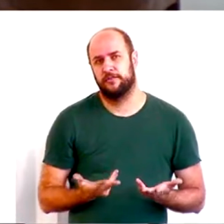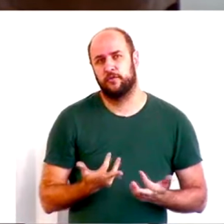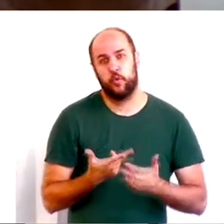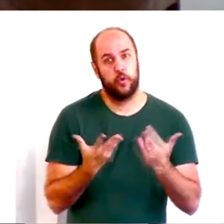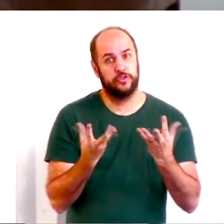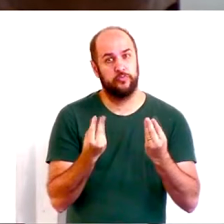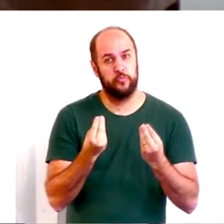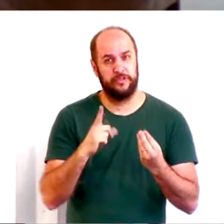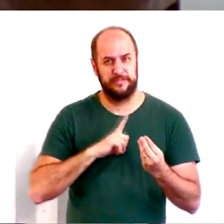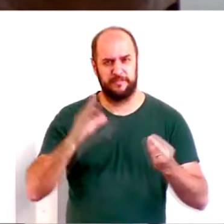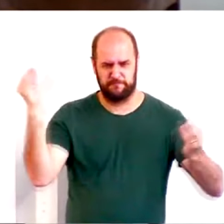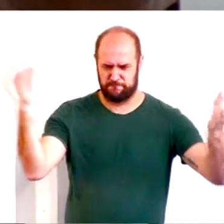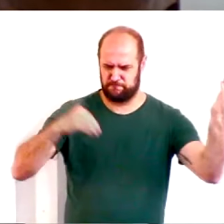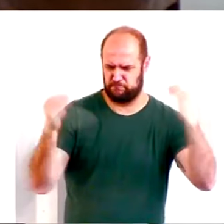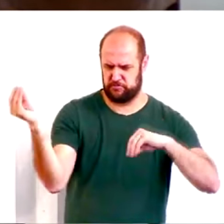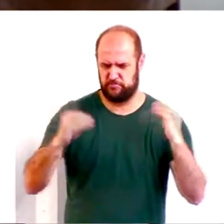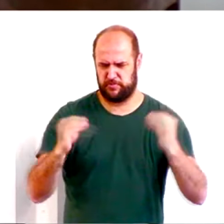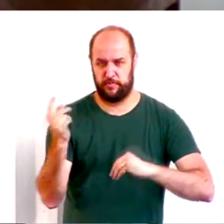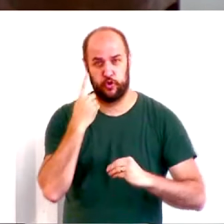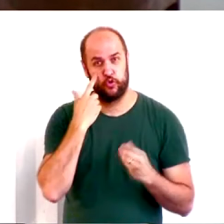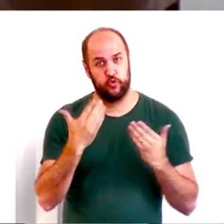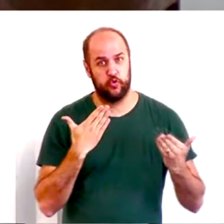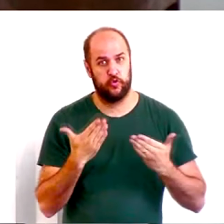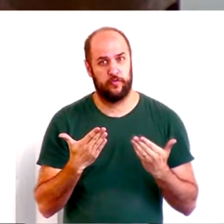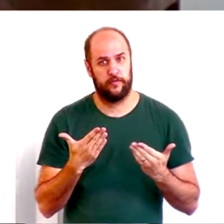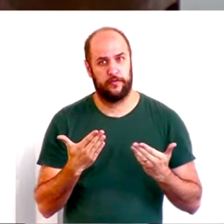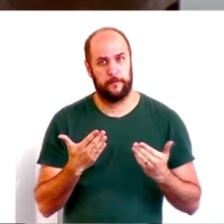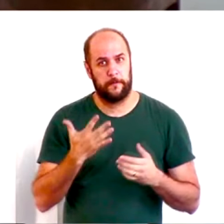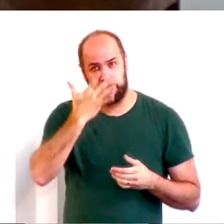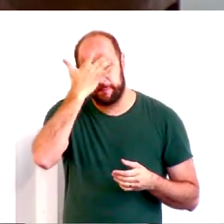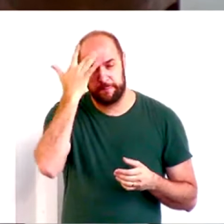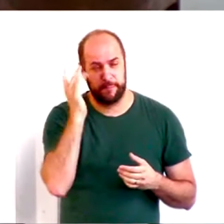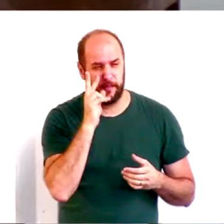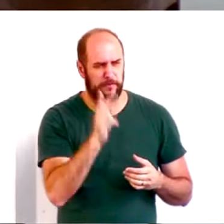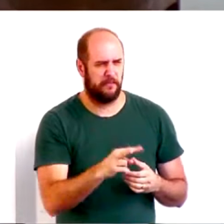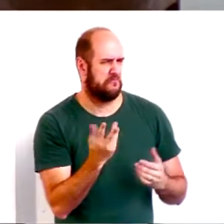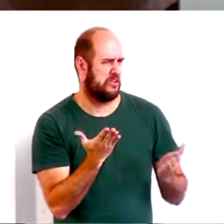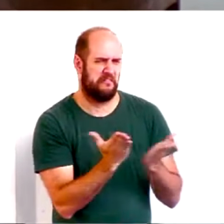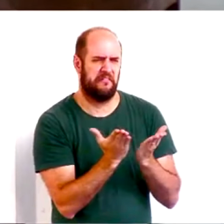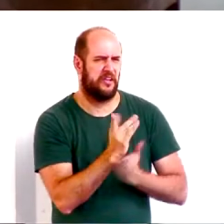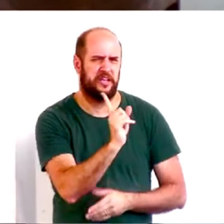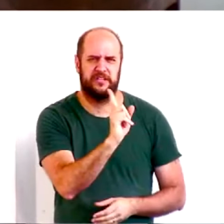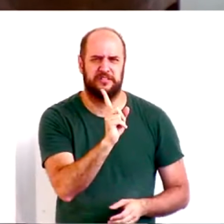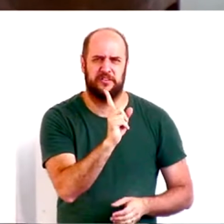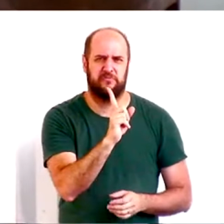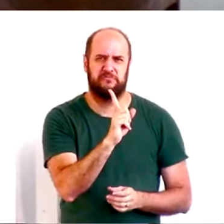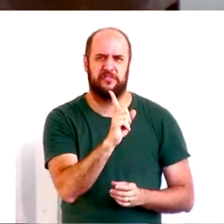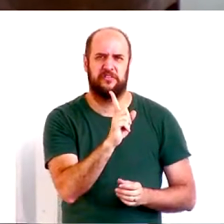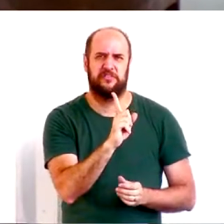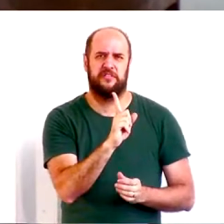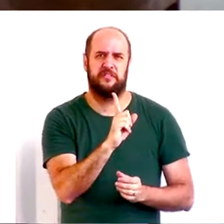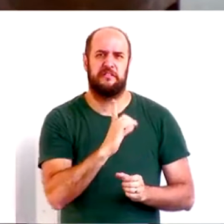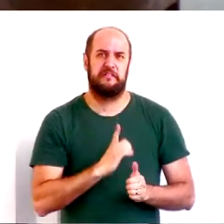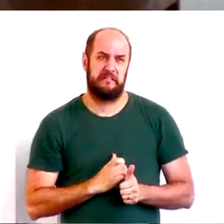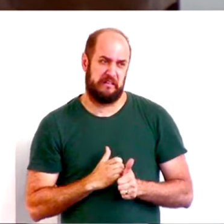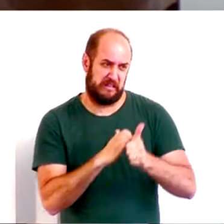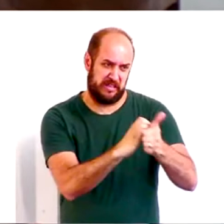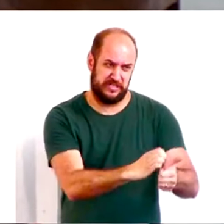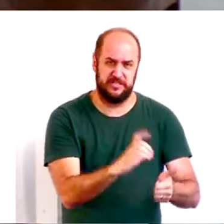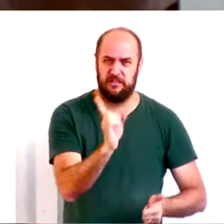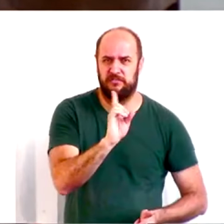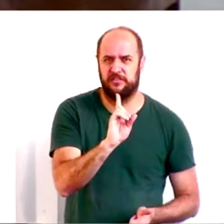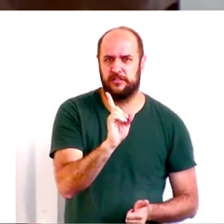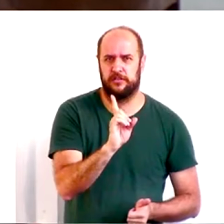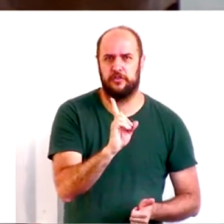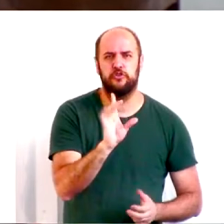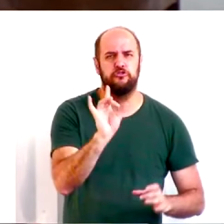novas e dúvidas que muitos dizem isso não é uma festa Cristã Natal não é uma festa Cristã o comércio Toma essa